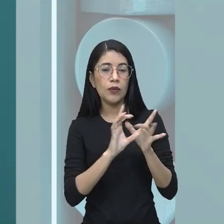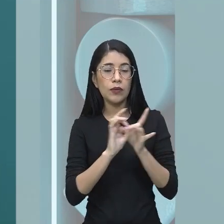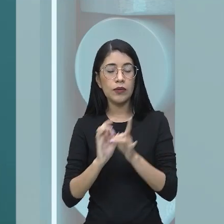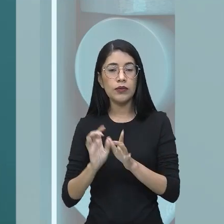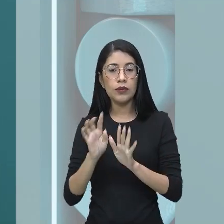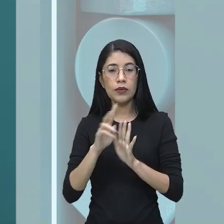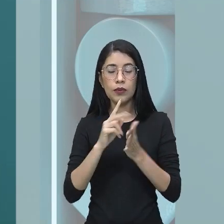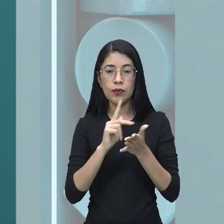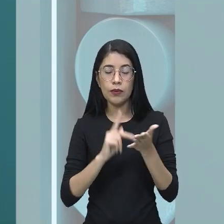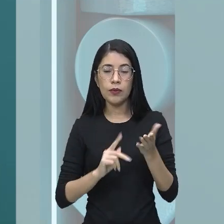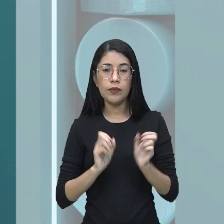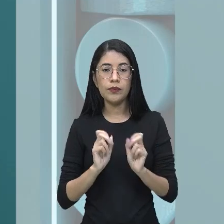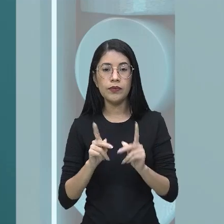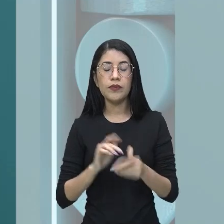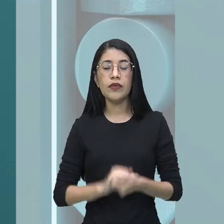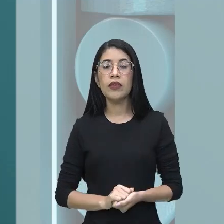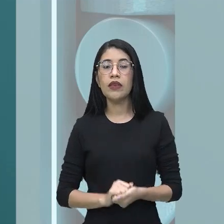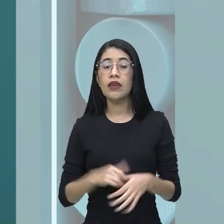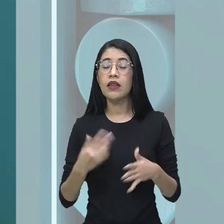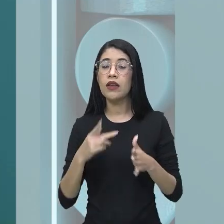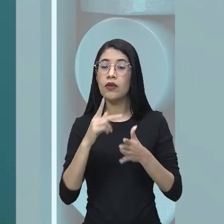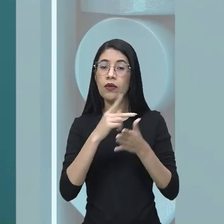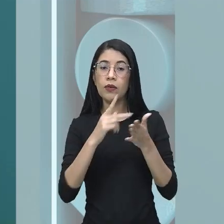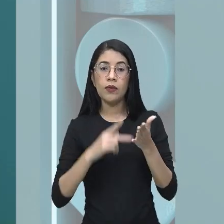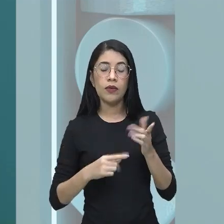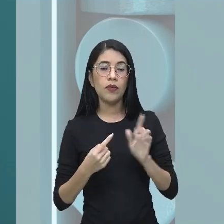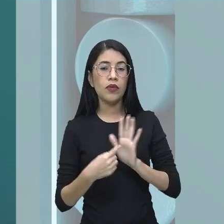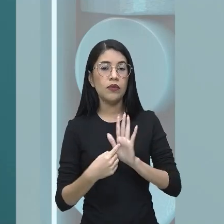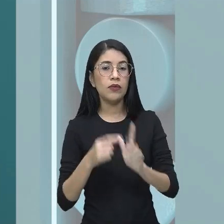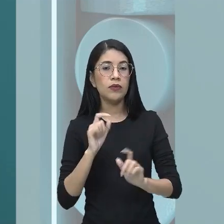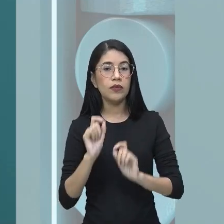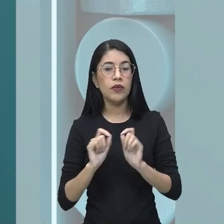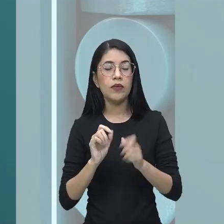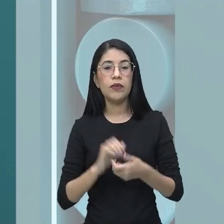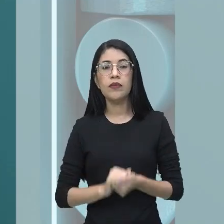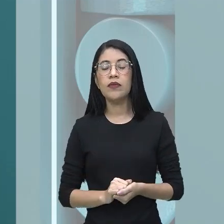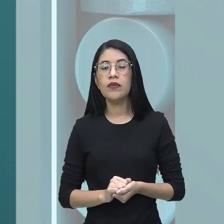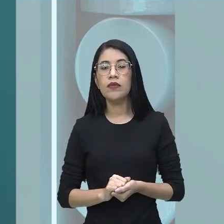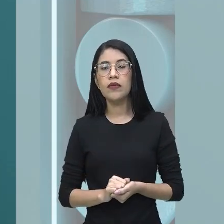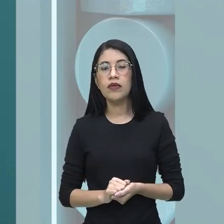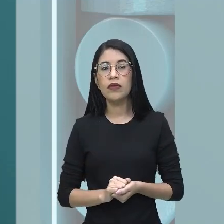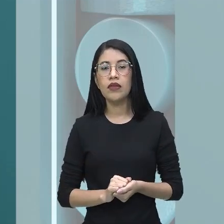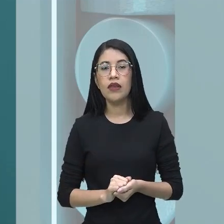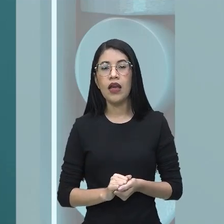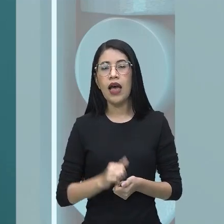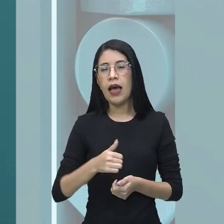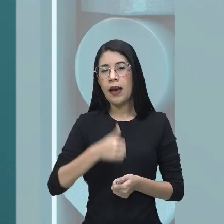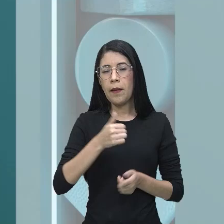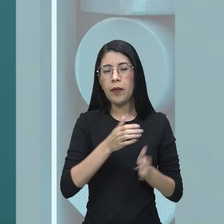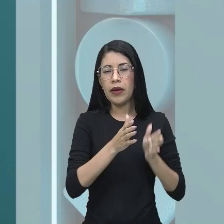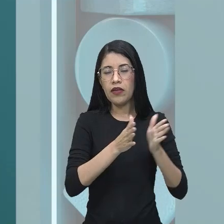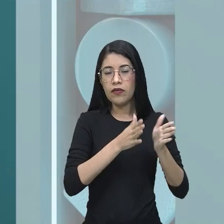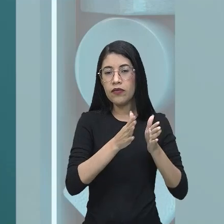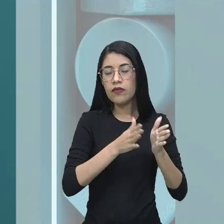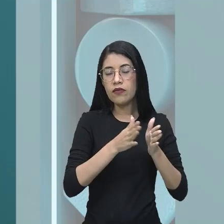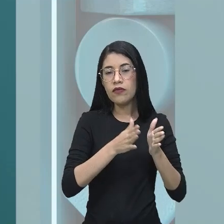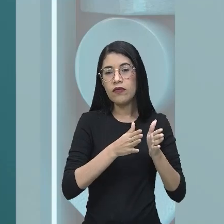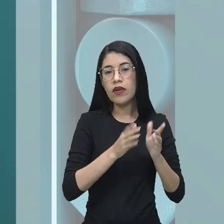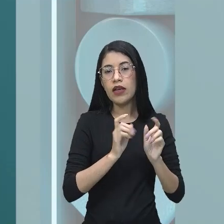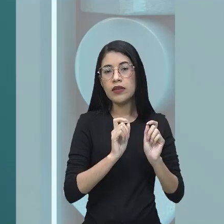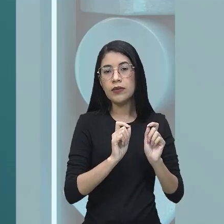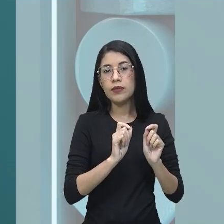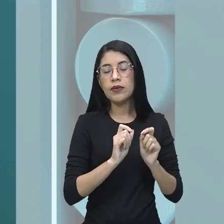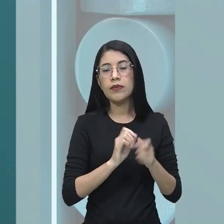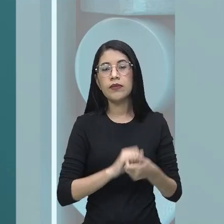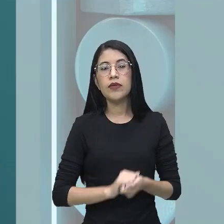poema, ok? Então esse poema nos mostra essa primeira geração, ou melhor, essa primeira fase